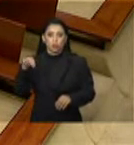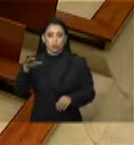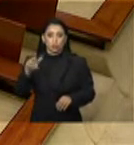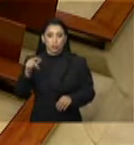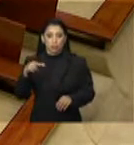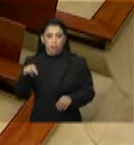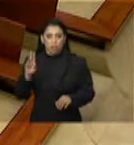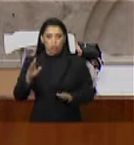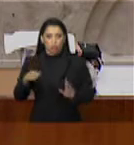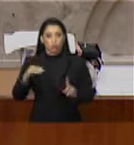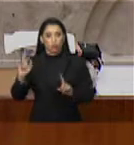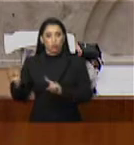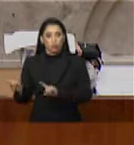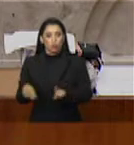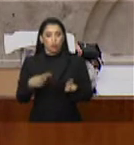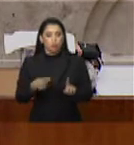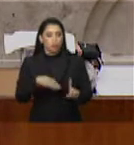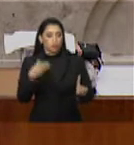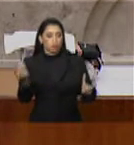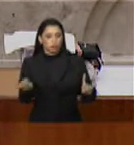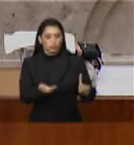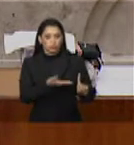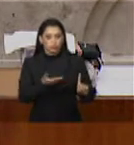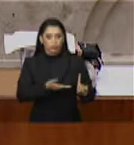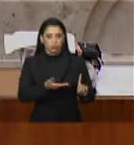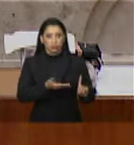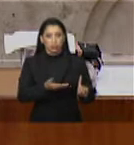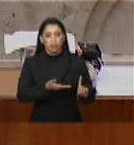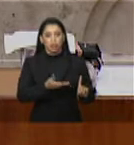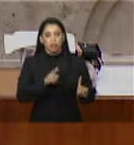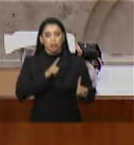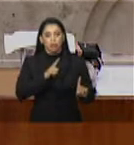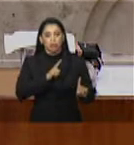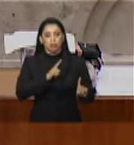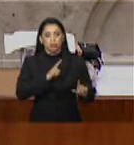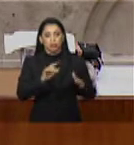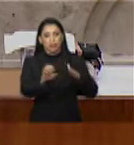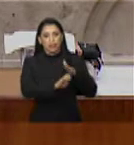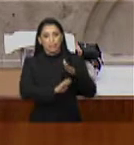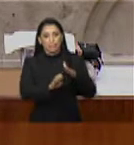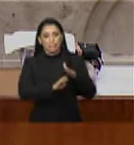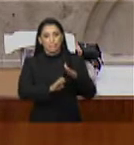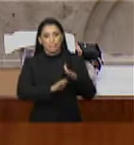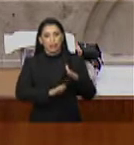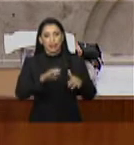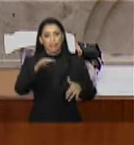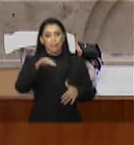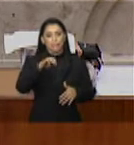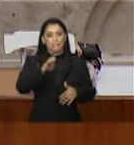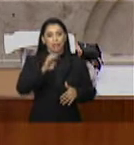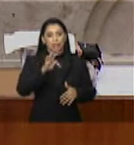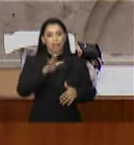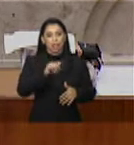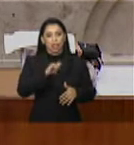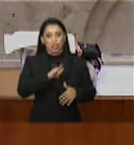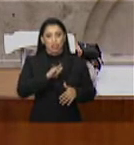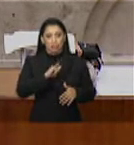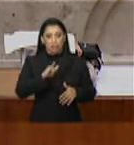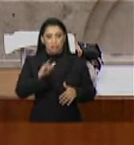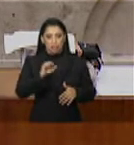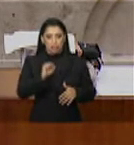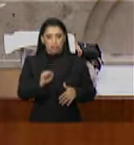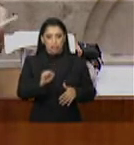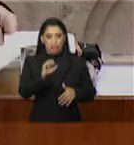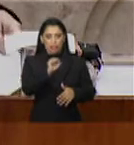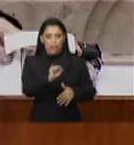a Paranapanema s a Incorporadora da Caraíba metais s a ministra